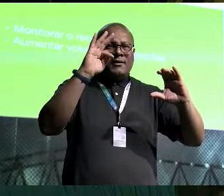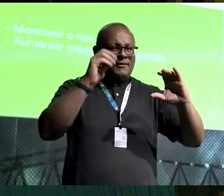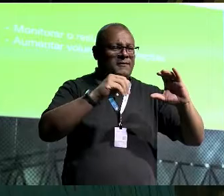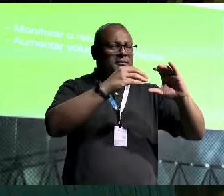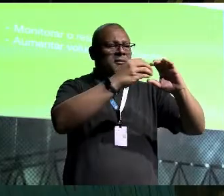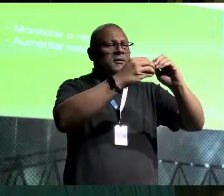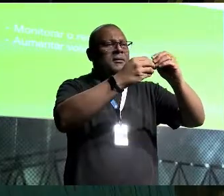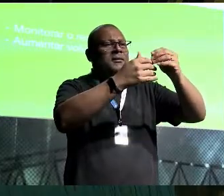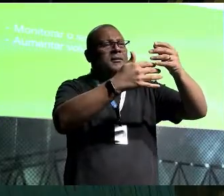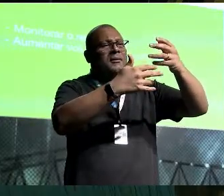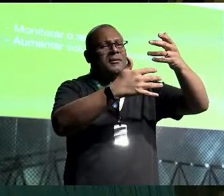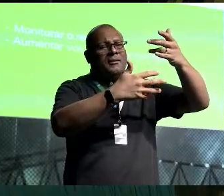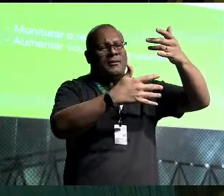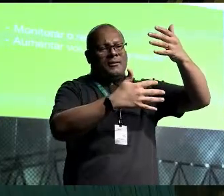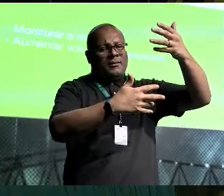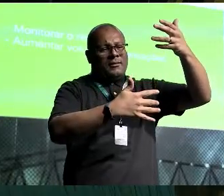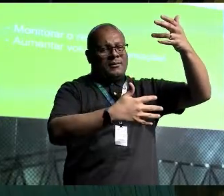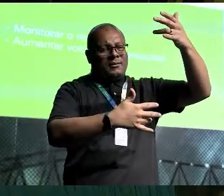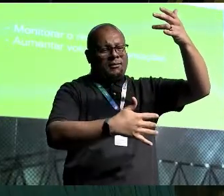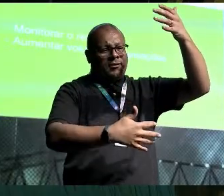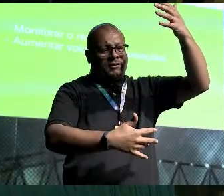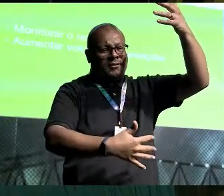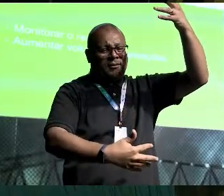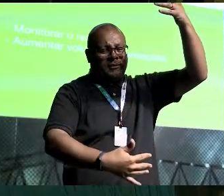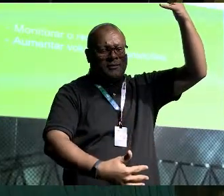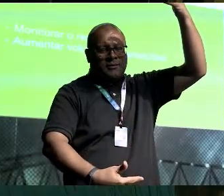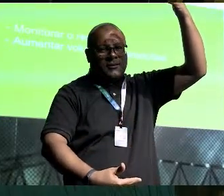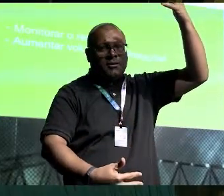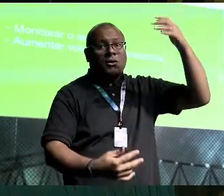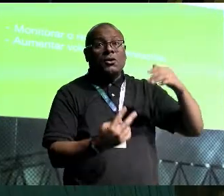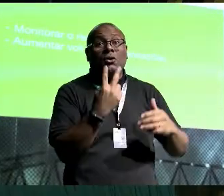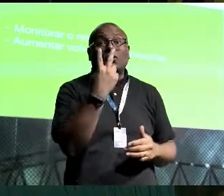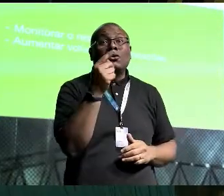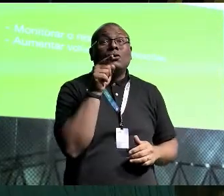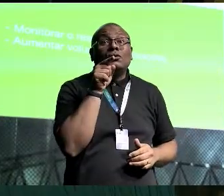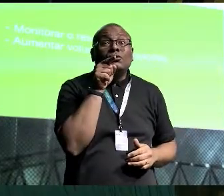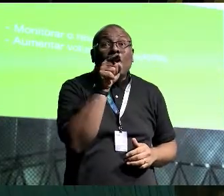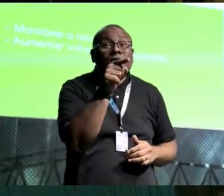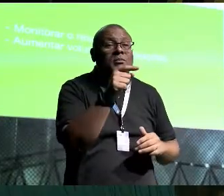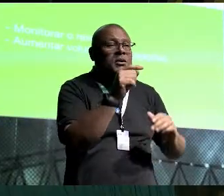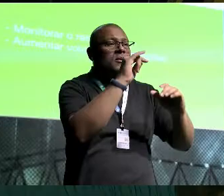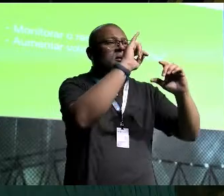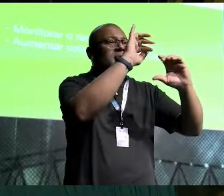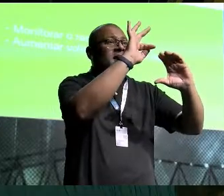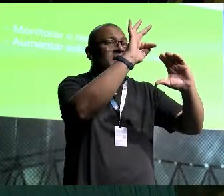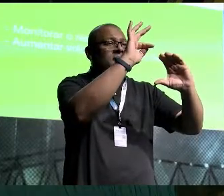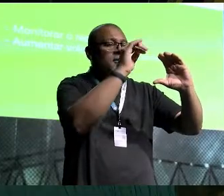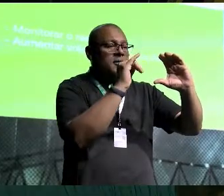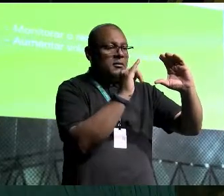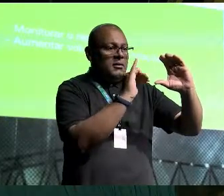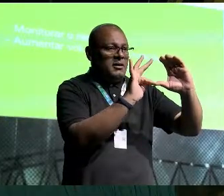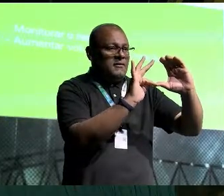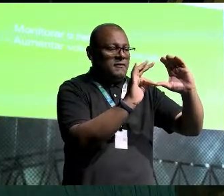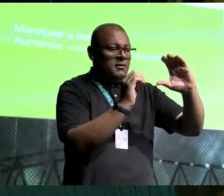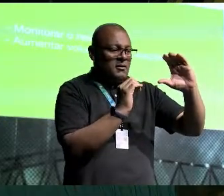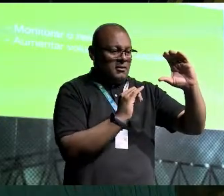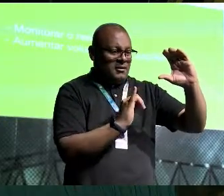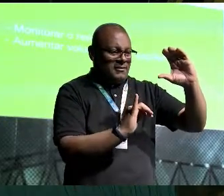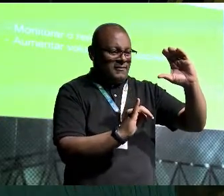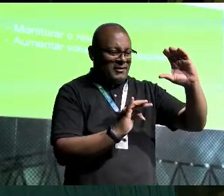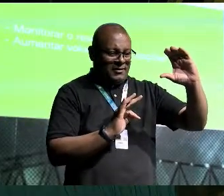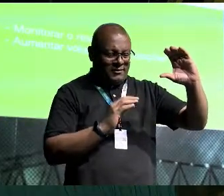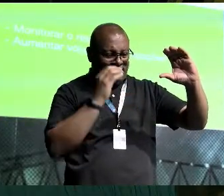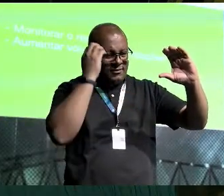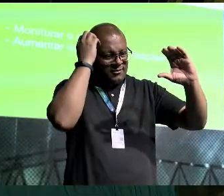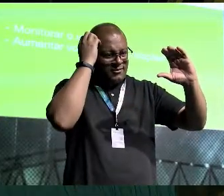quase 2.000 feature toggles no seu código. Então, imagina que você tem quase 2.000 pontos de decisão no seu código para ir para um comportamento antigo